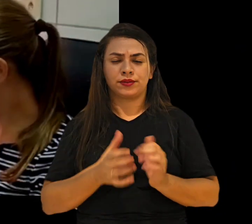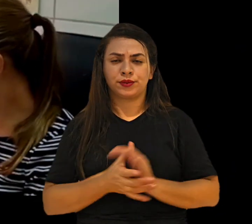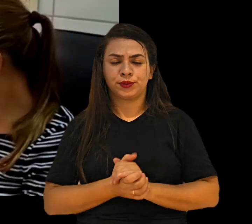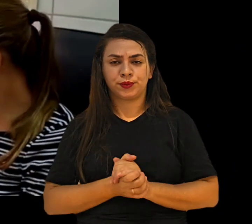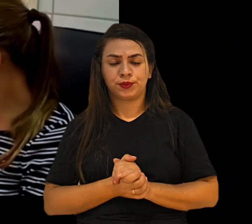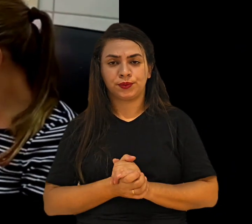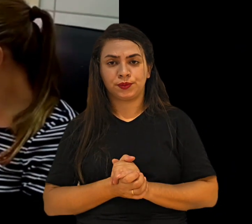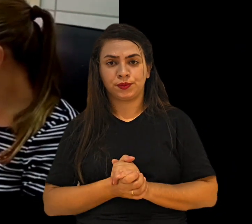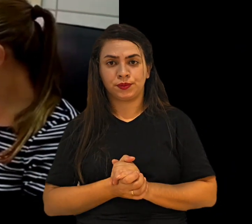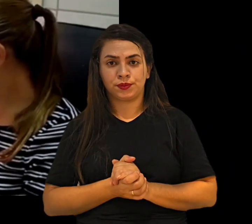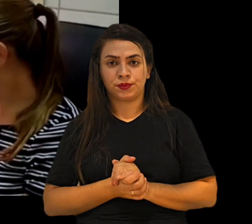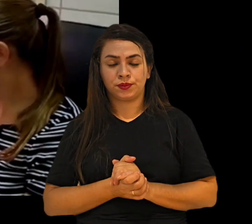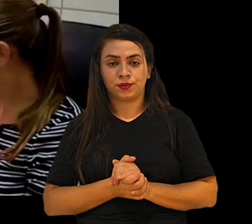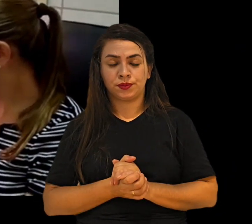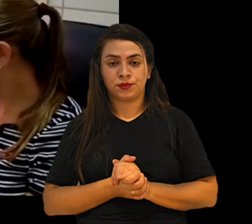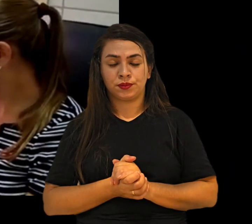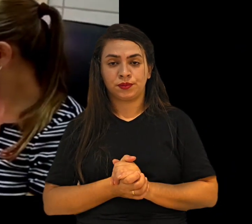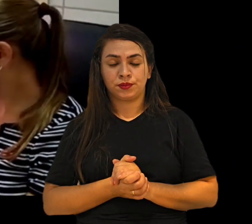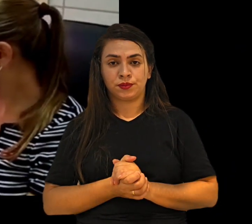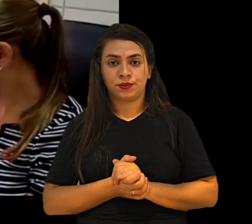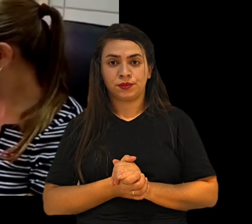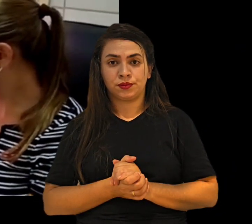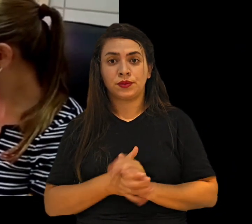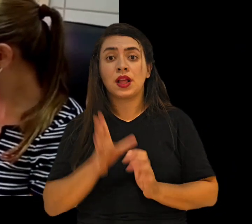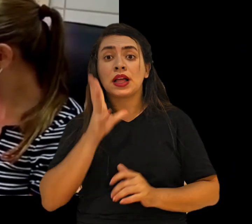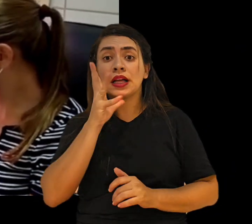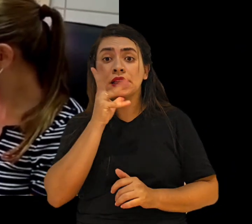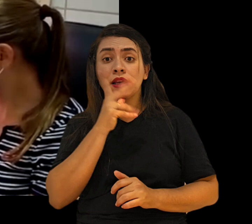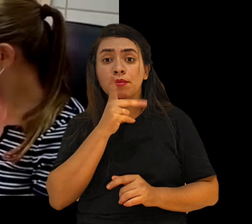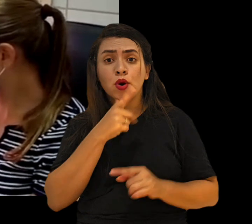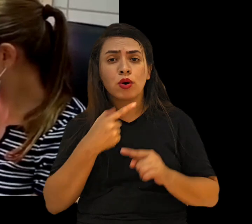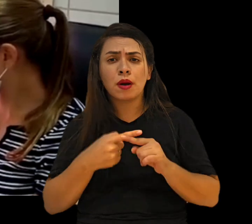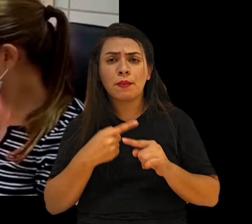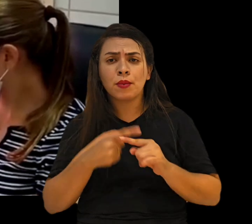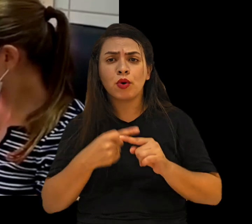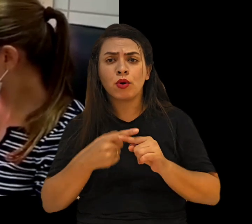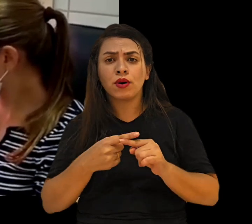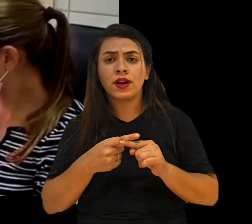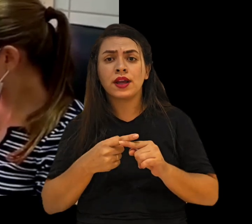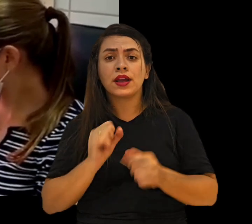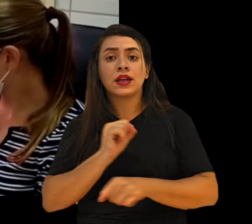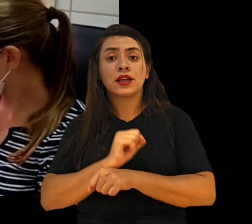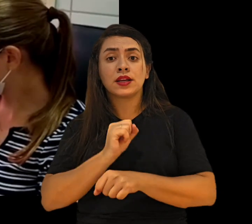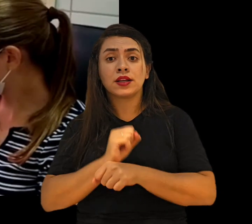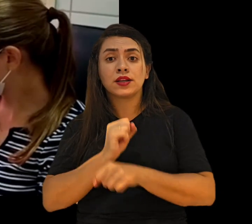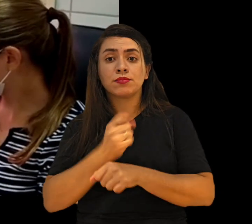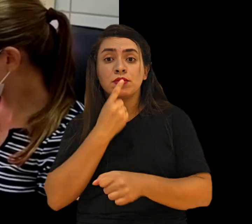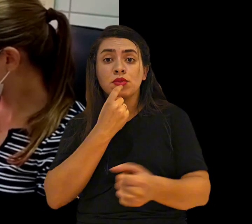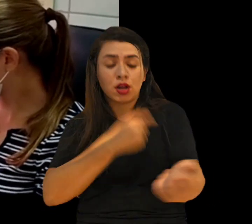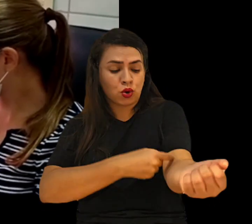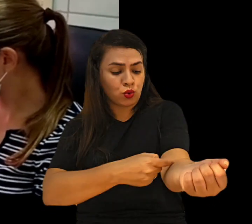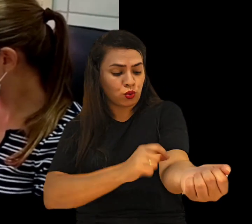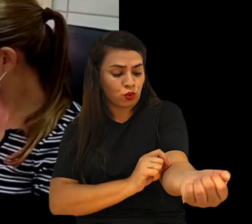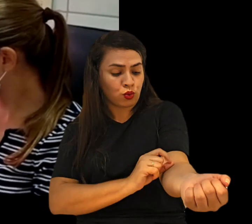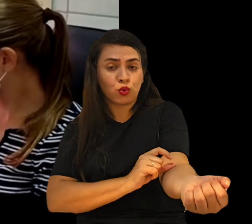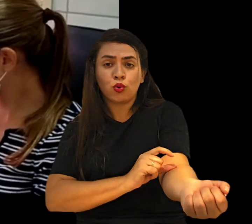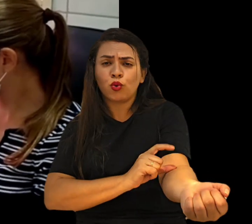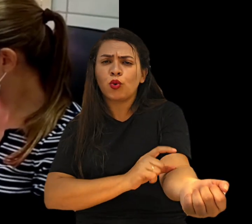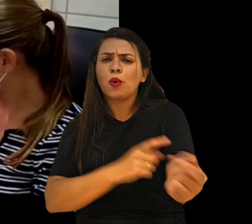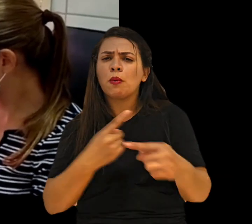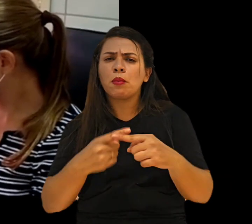Demora um pouquinho porque tem que chegar no limite máximo. Por que demora um pouquinho, gente? Porque o vácuo que